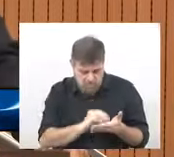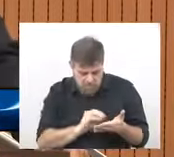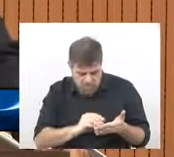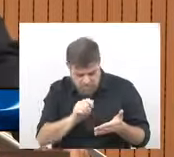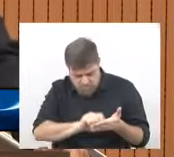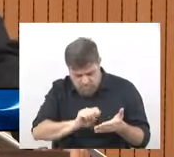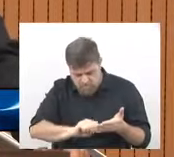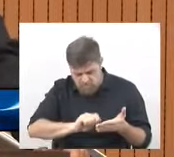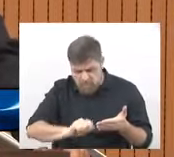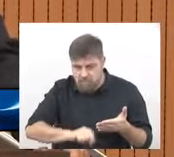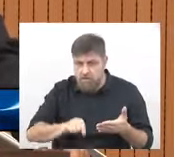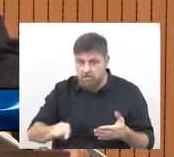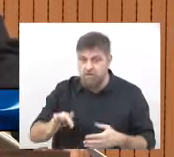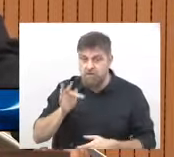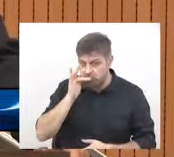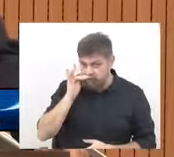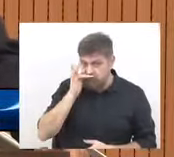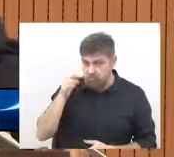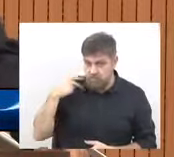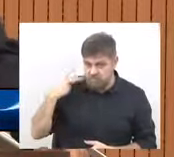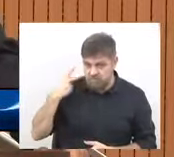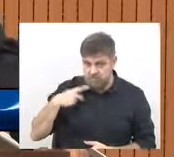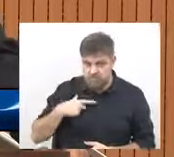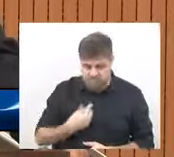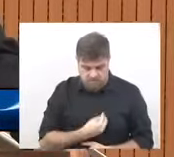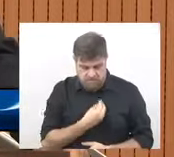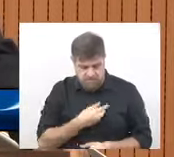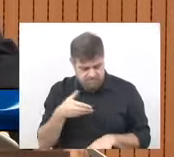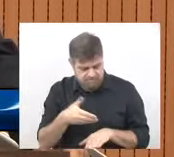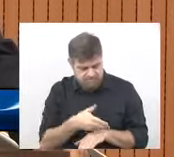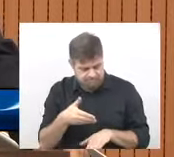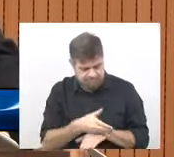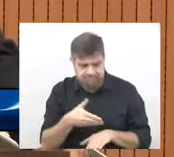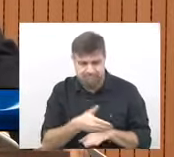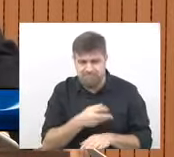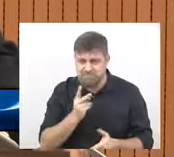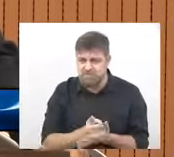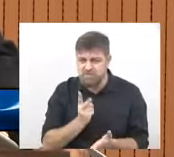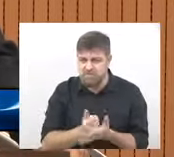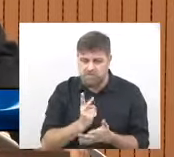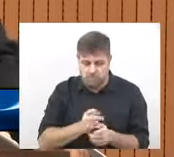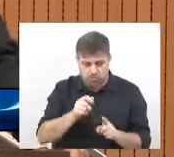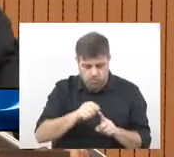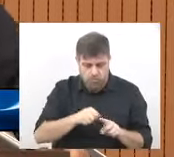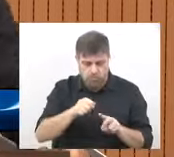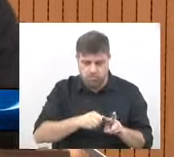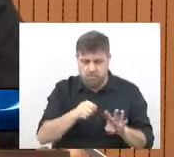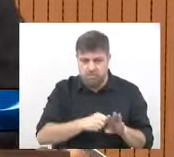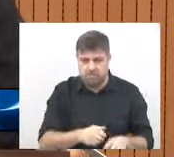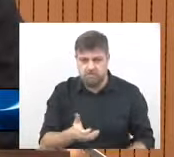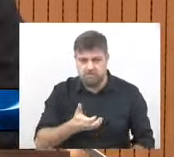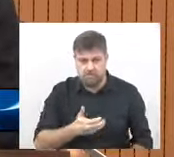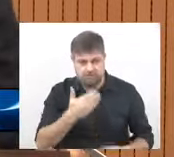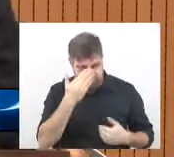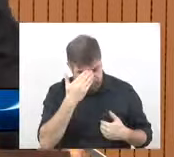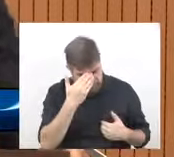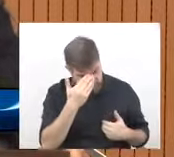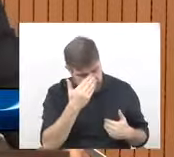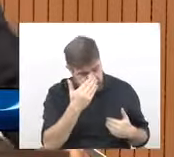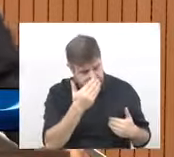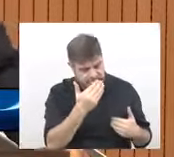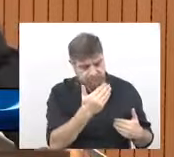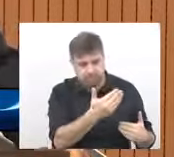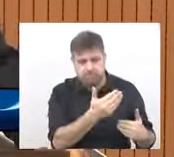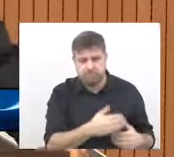na participação, dando quórum para as nossas reuniões mensais. Quero aqui